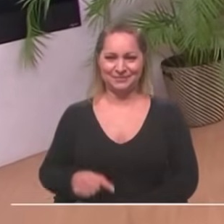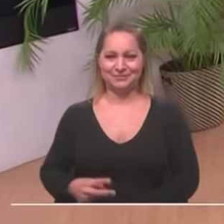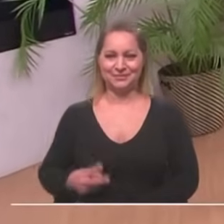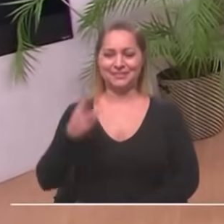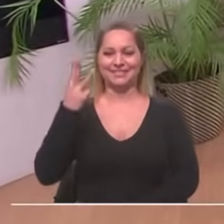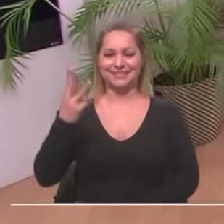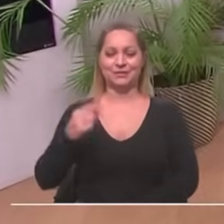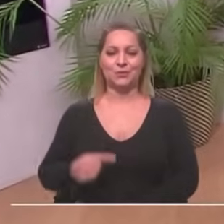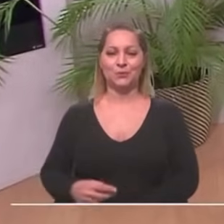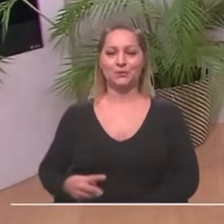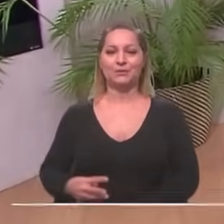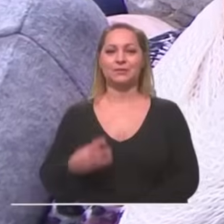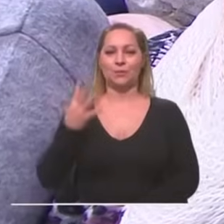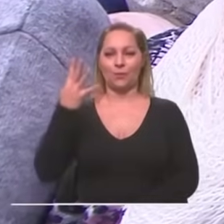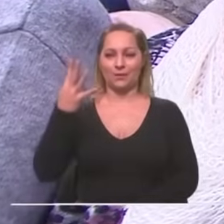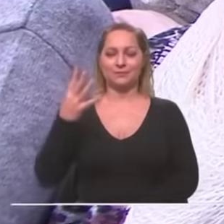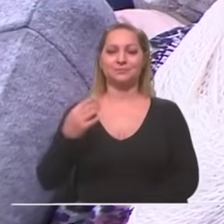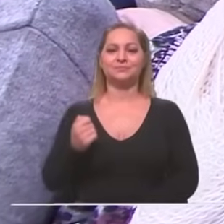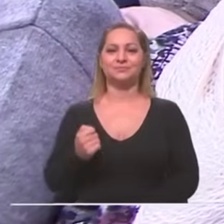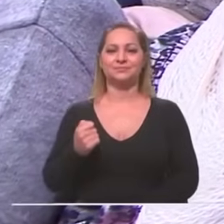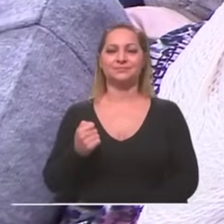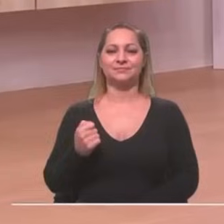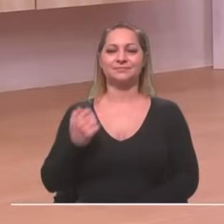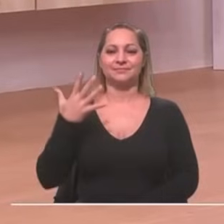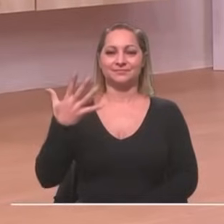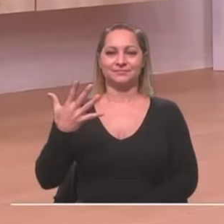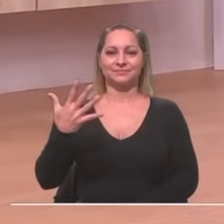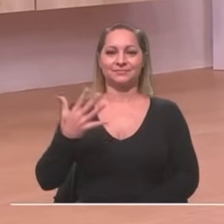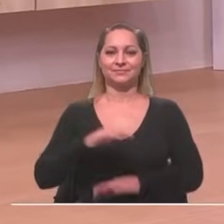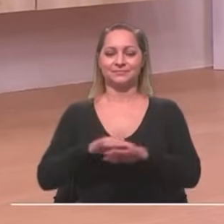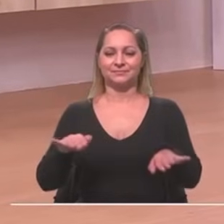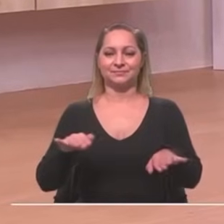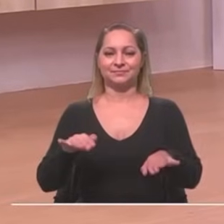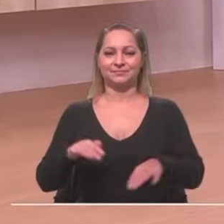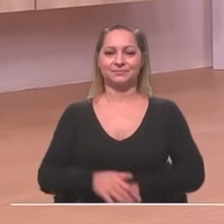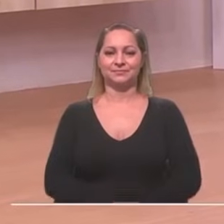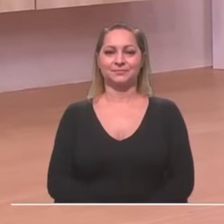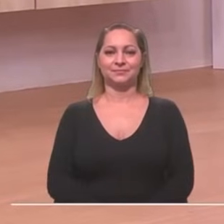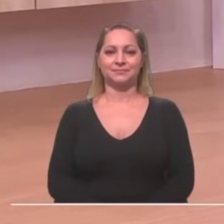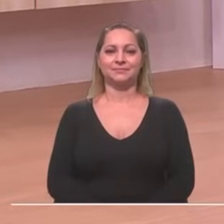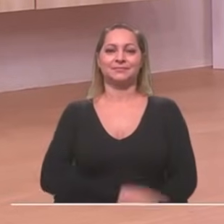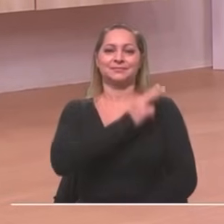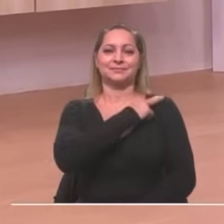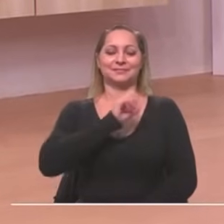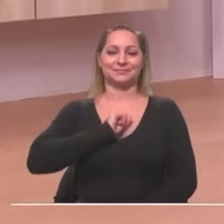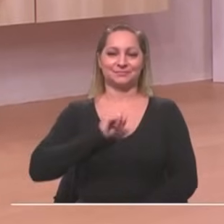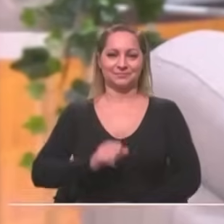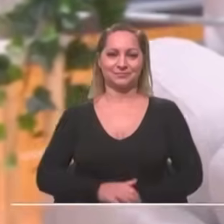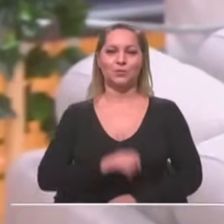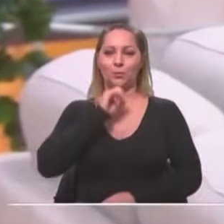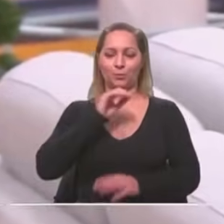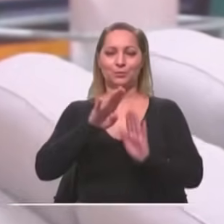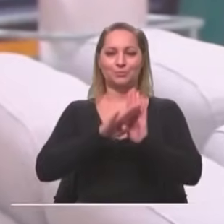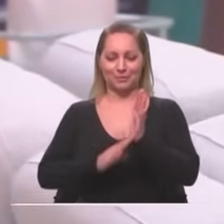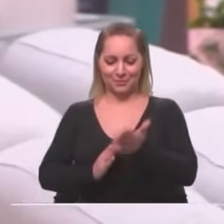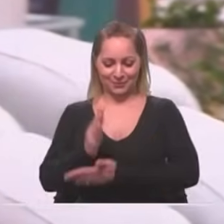1, 2, 3. 1, 2, 4. 1, cessou. Cessou. Em posição. Sim, meu capitão. Pode continuar o seu programa. Ah. Muito